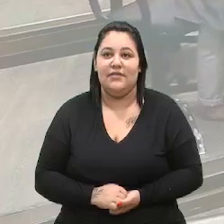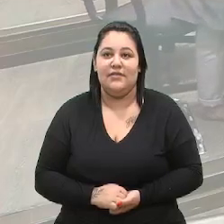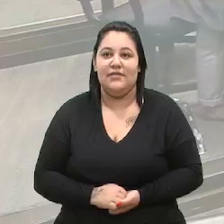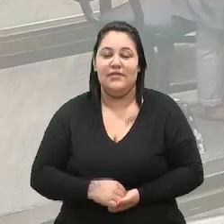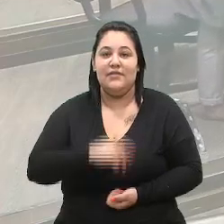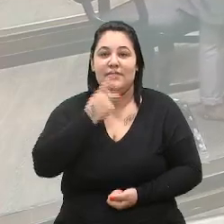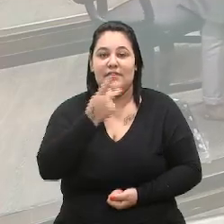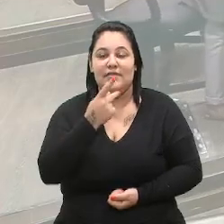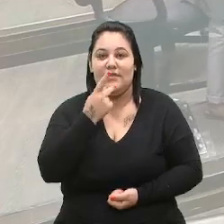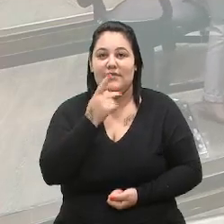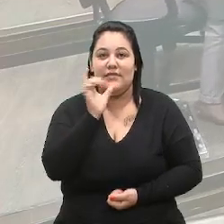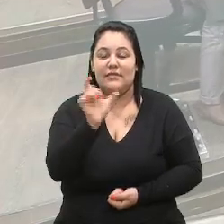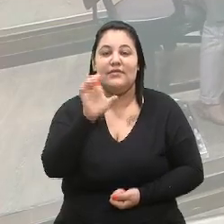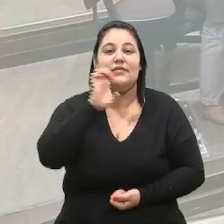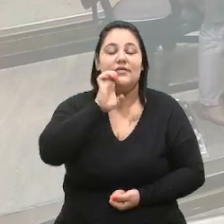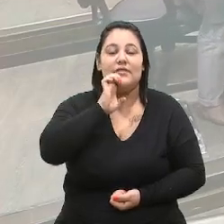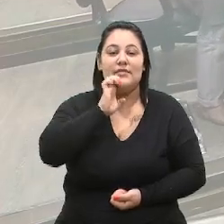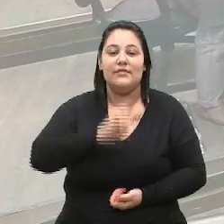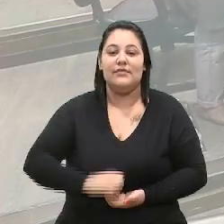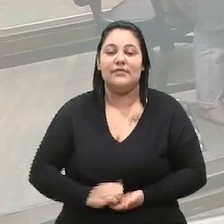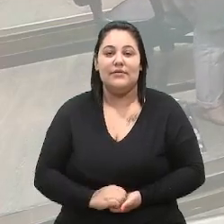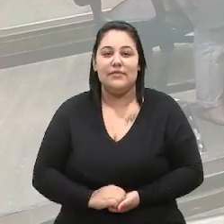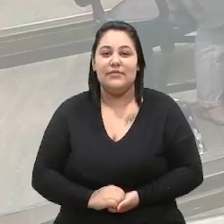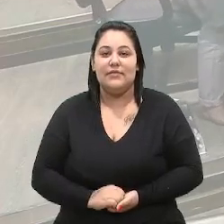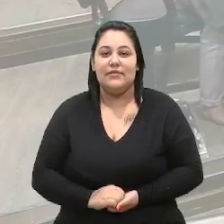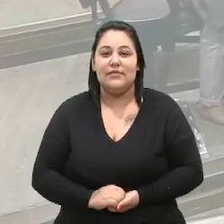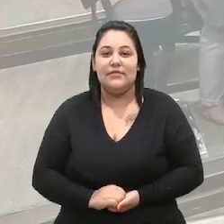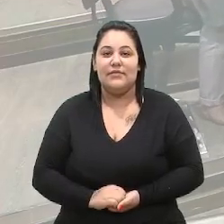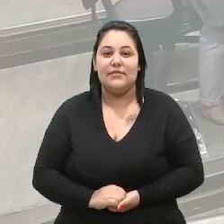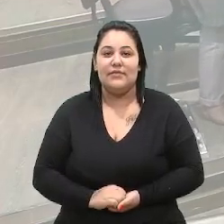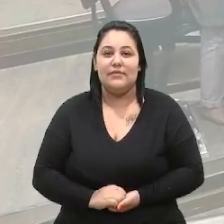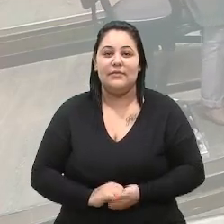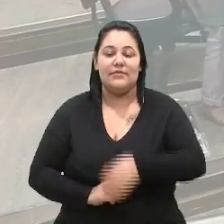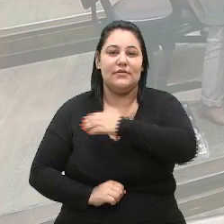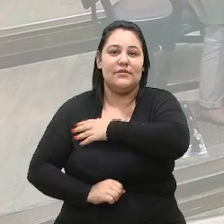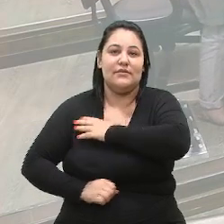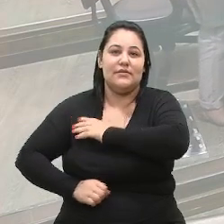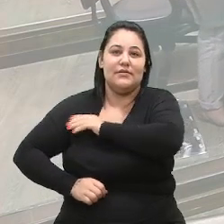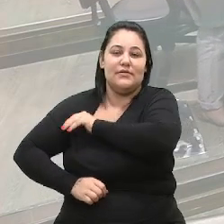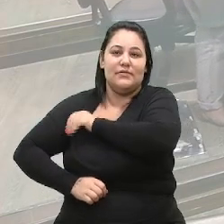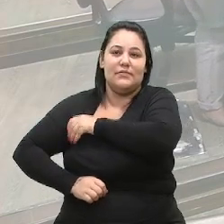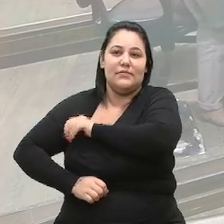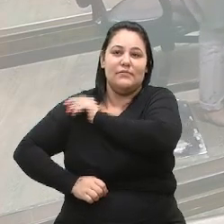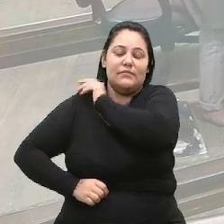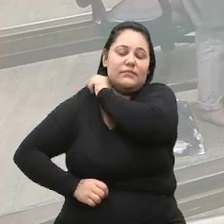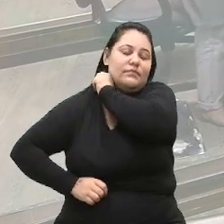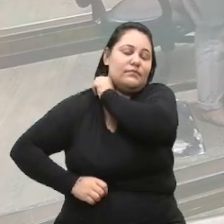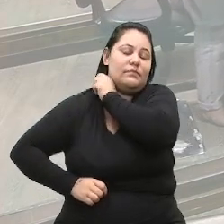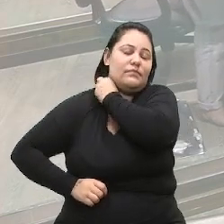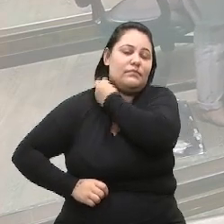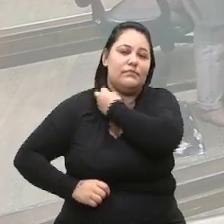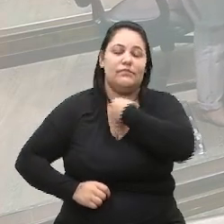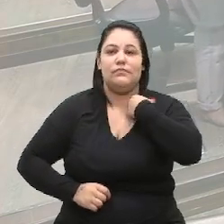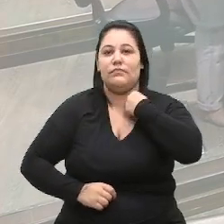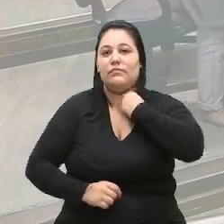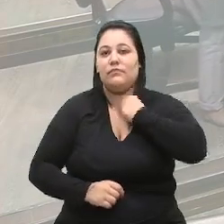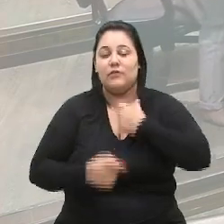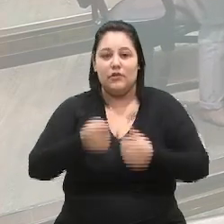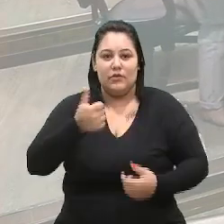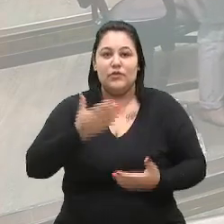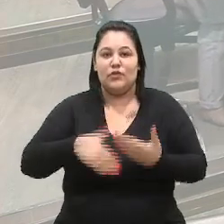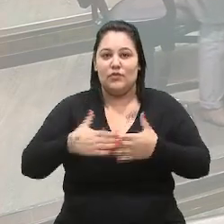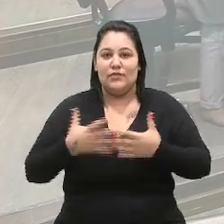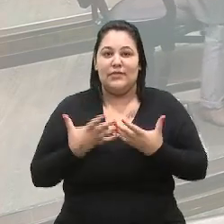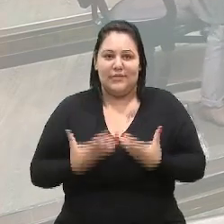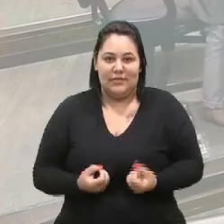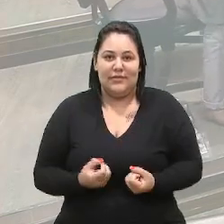Então, já estamos aqui chegando quase à 1h, todos cansados,